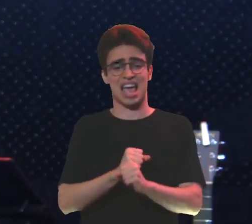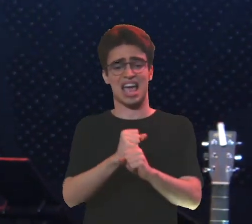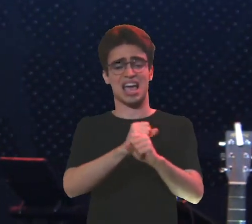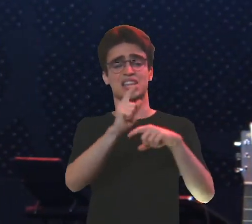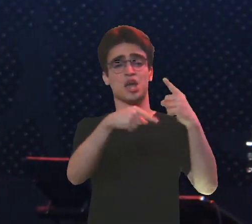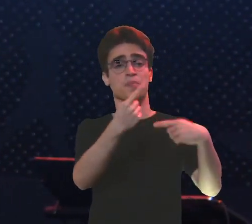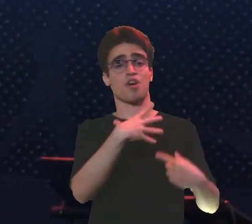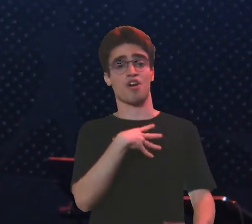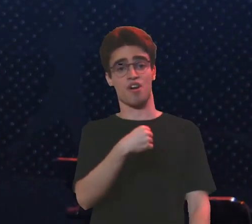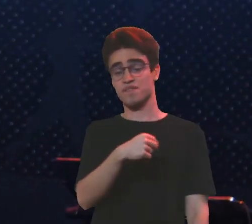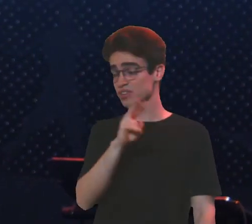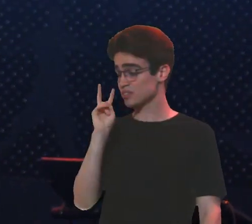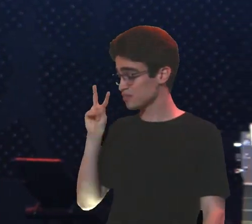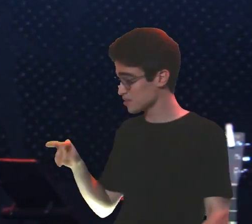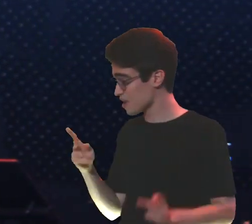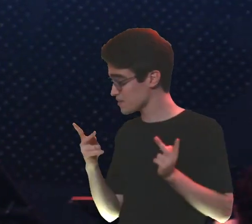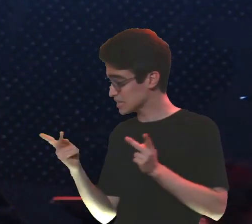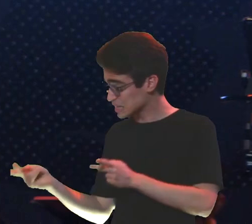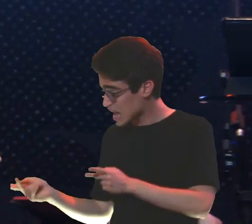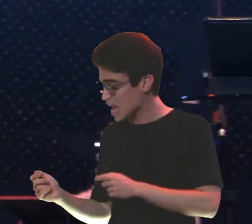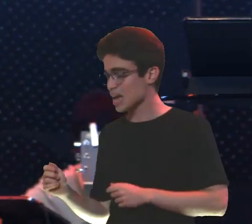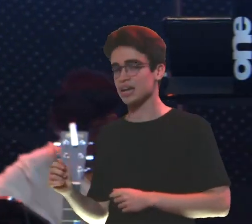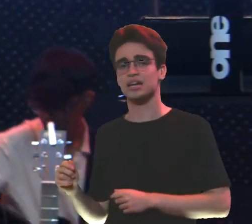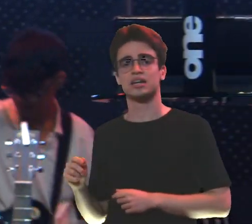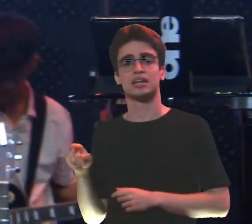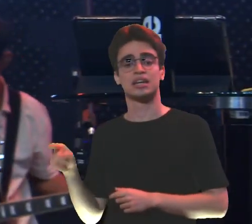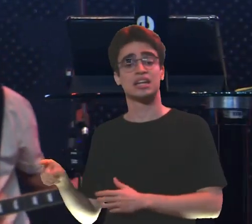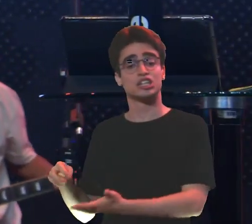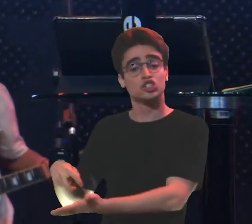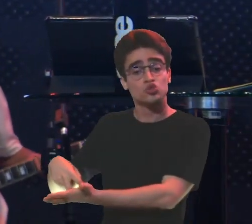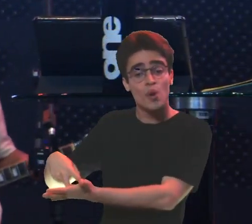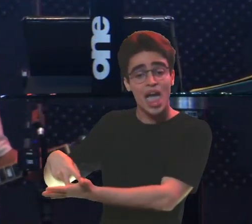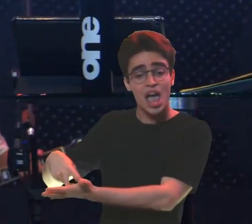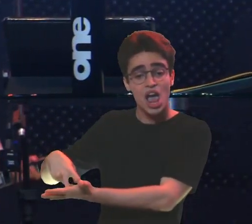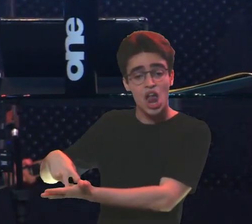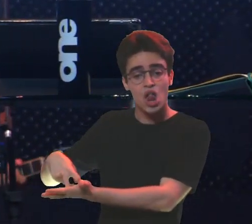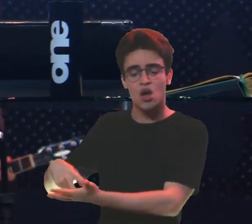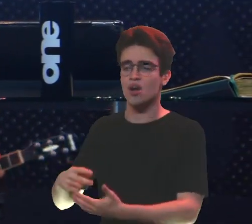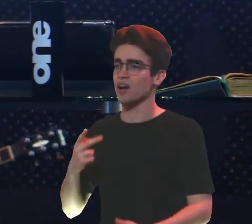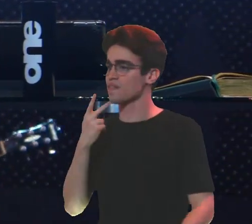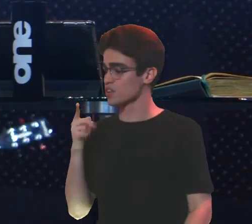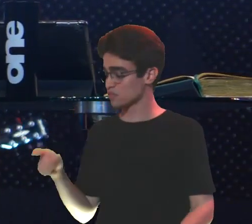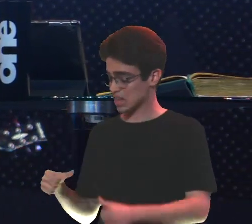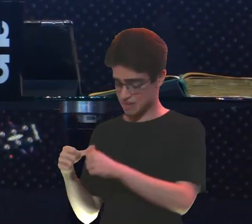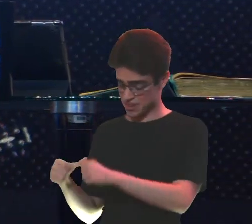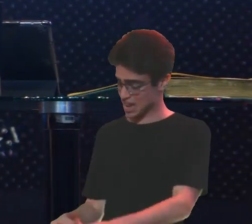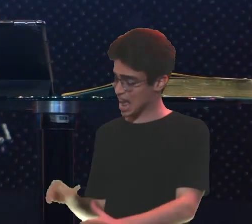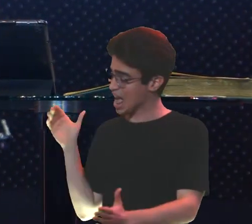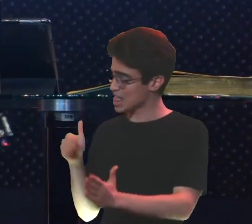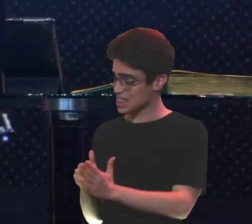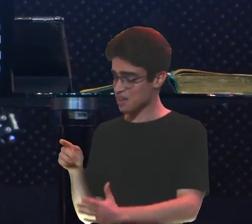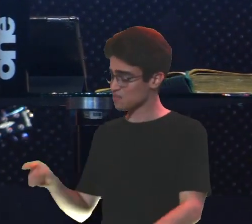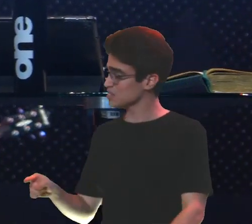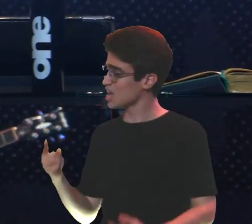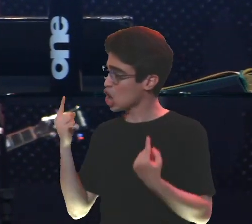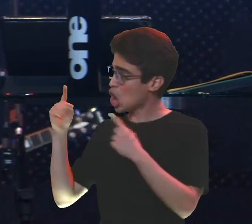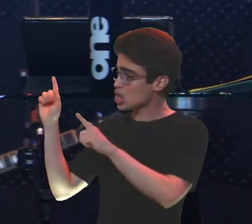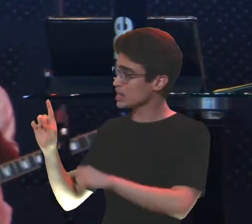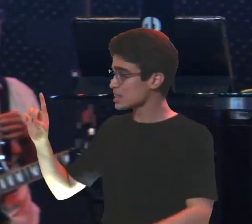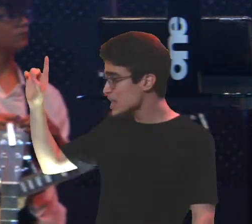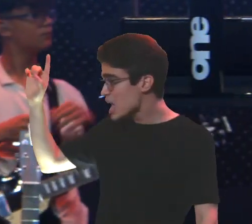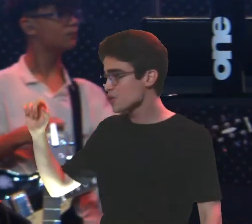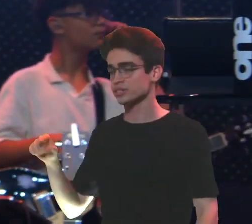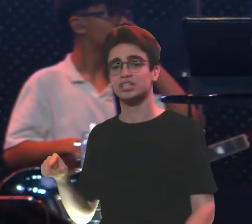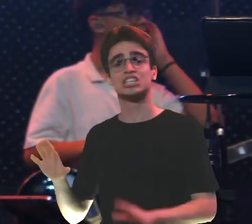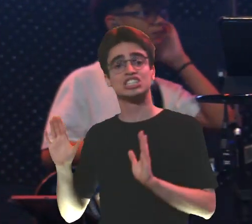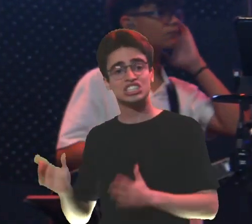filho dele um dia volta para visitar ele. Eles tinham deixado ele de joelhos e falando: você vai ficar aí até você negar o seu Deus. Ele já